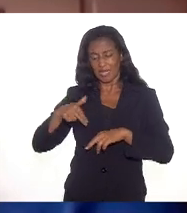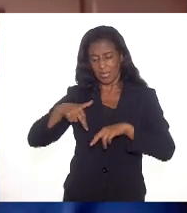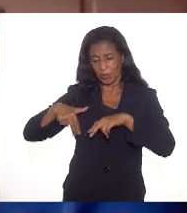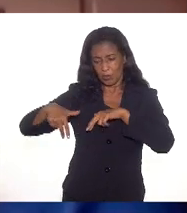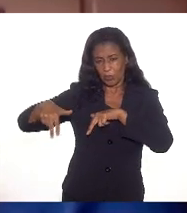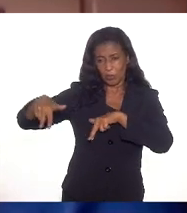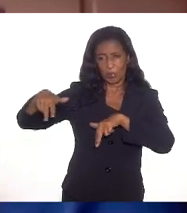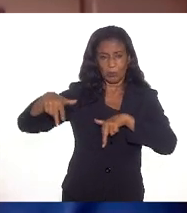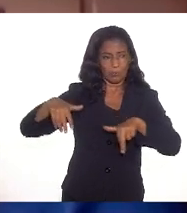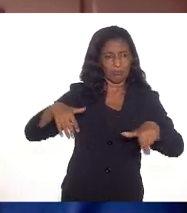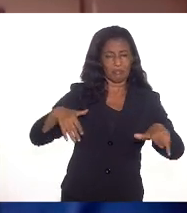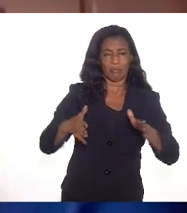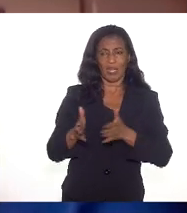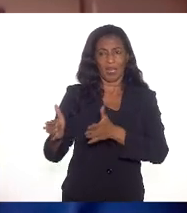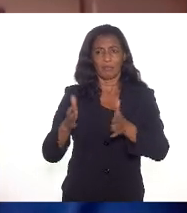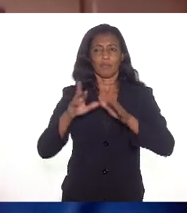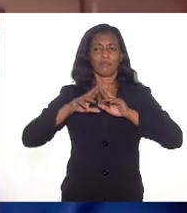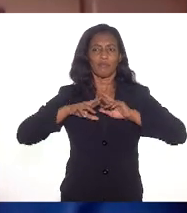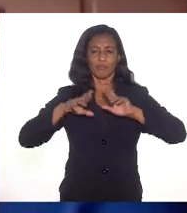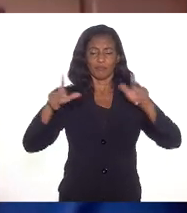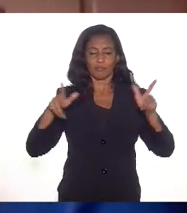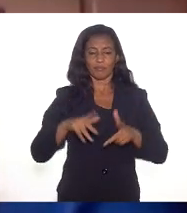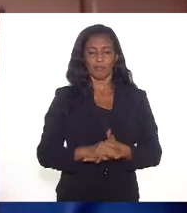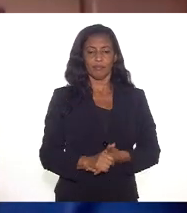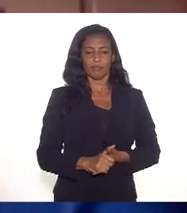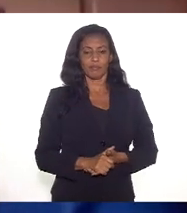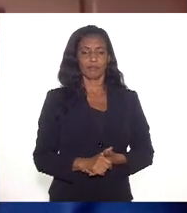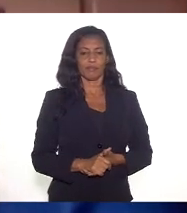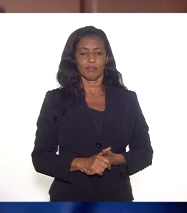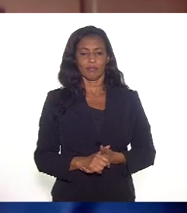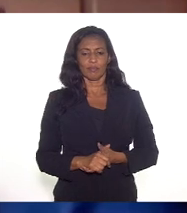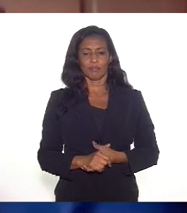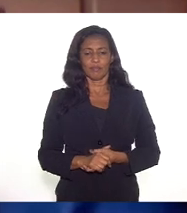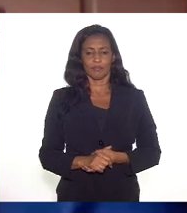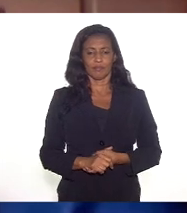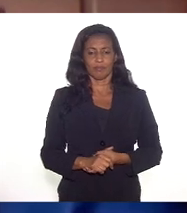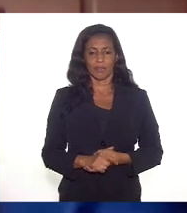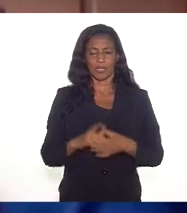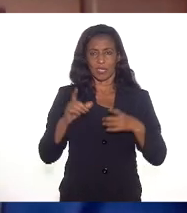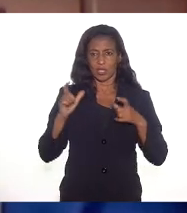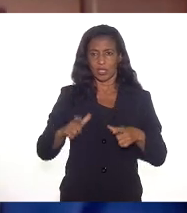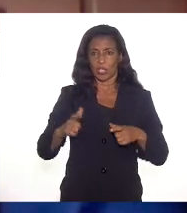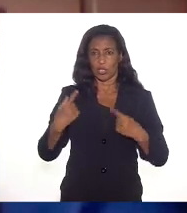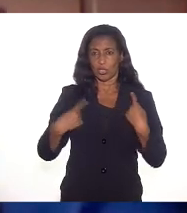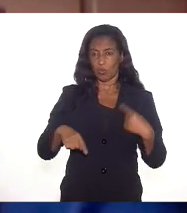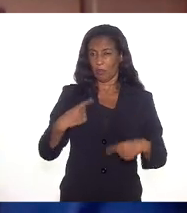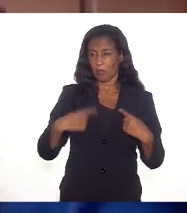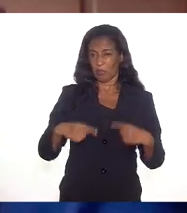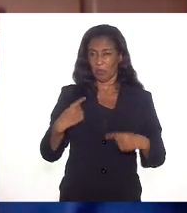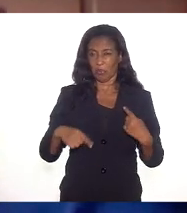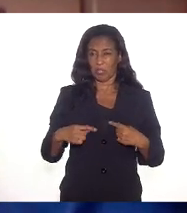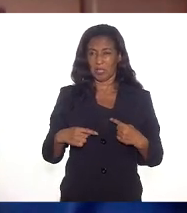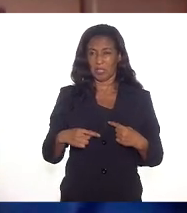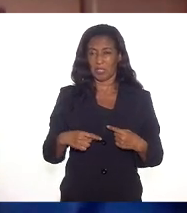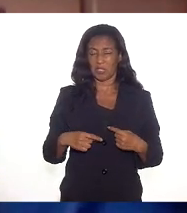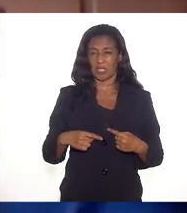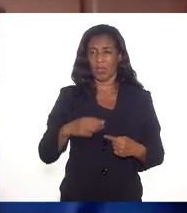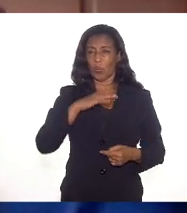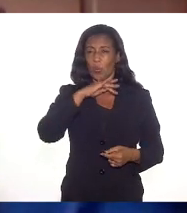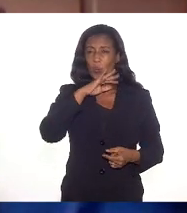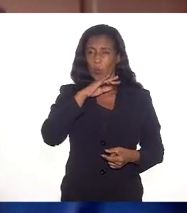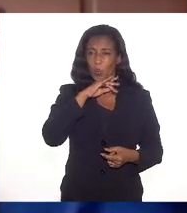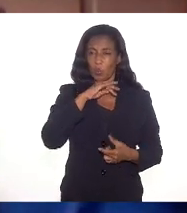roda, né? A gente tem que sair desse lugar de uma polícia estigmatizada como